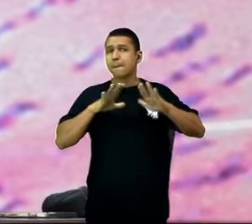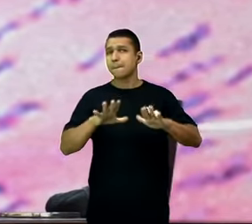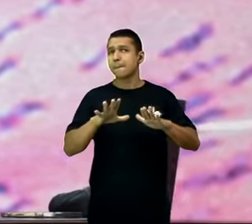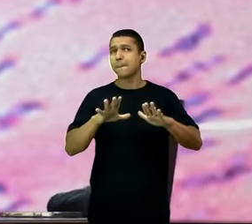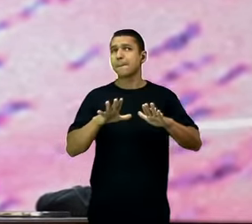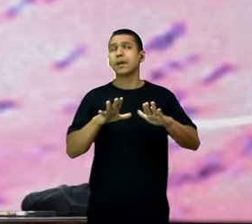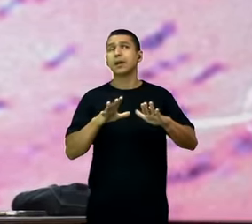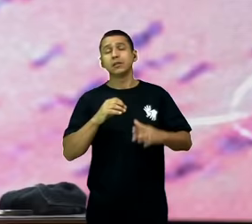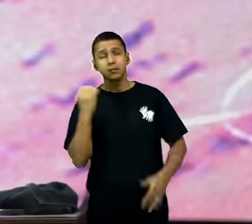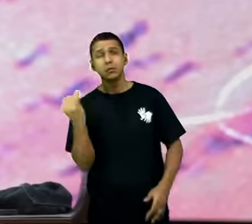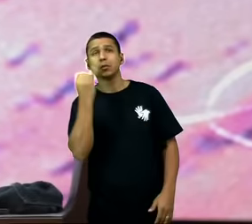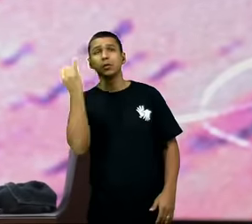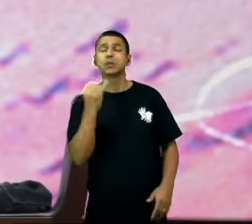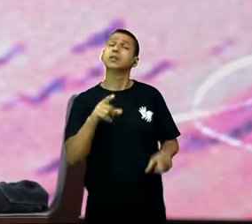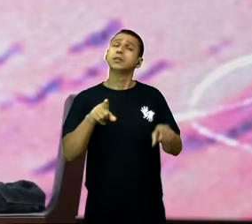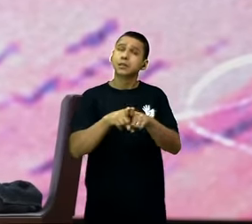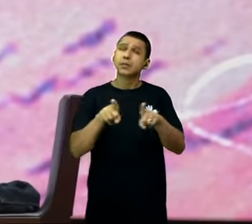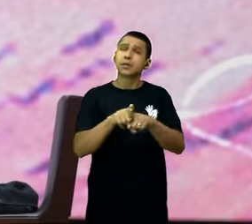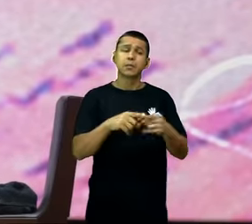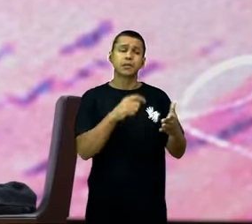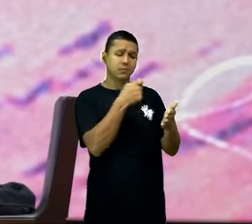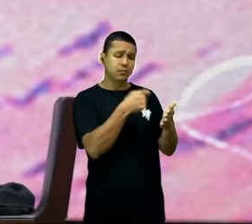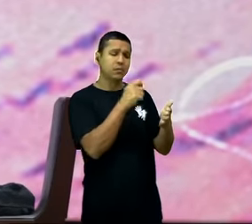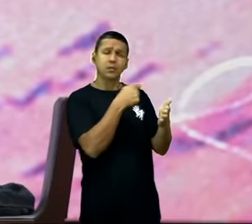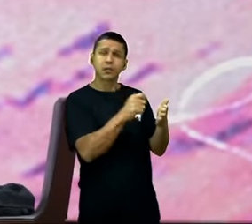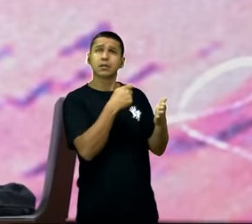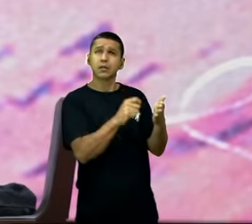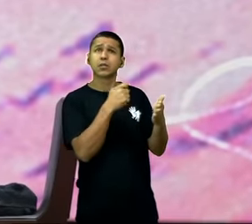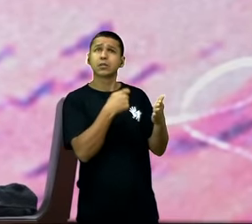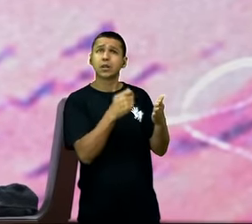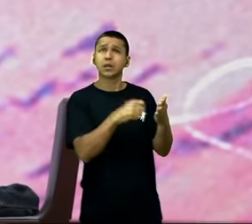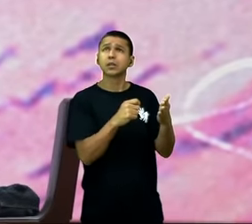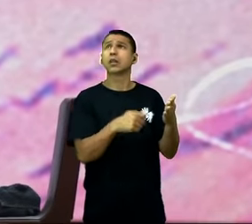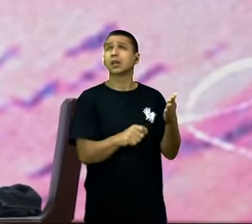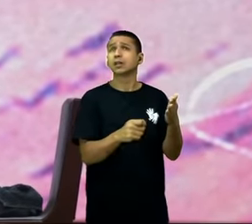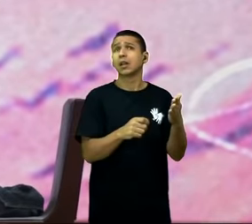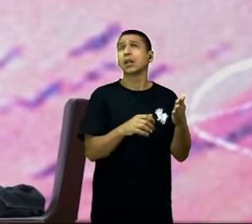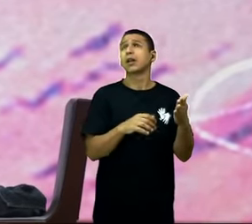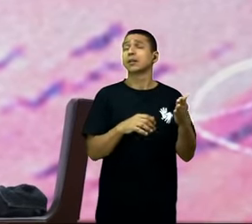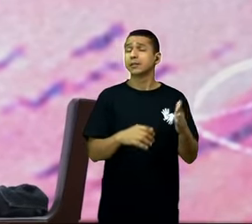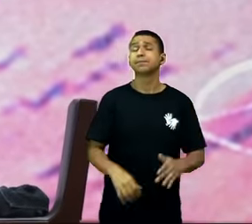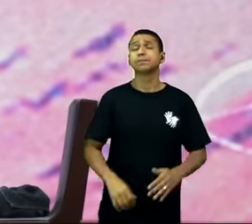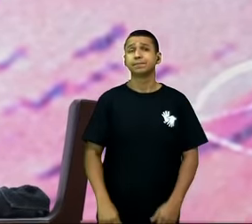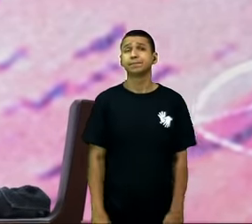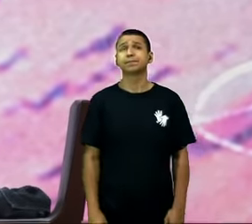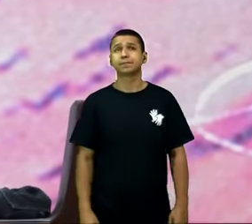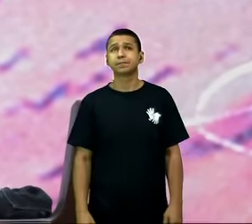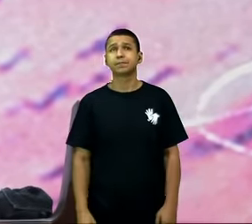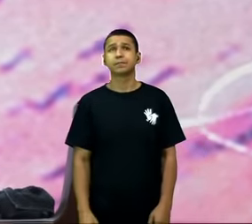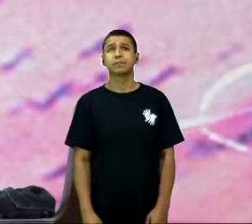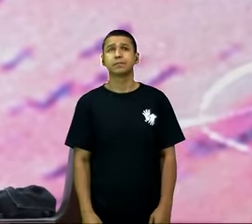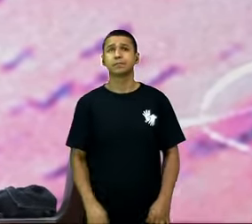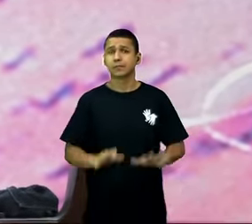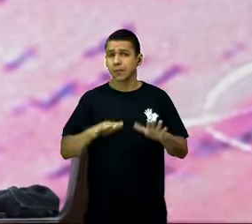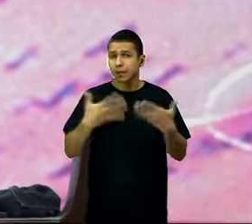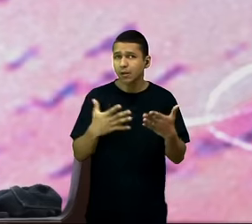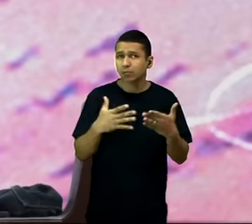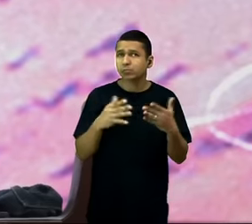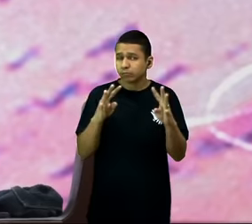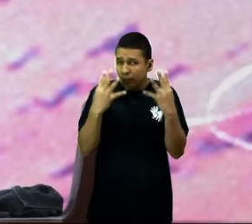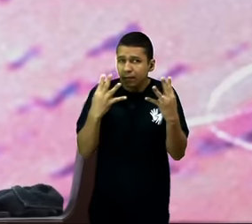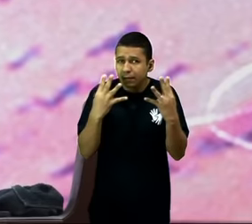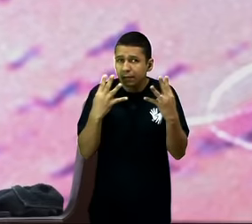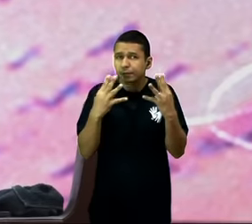pegando, pega, anota, bota no bloco de nota do celular. Tem coisa que eu vou pregar aqui, Deus vai falar outra coisa com você aí. Então fica ligado,